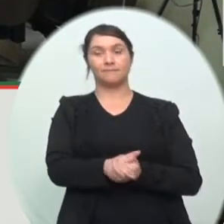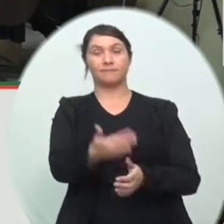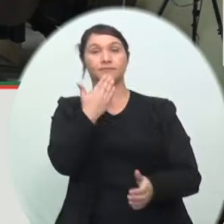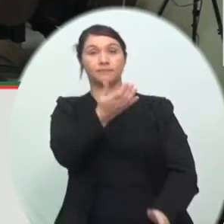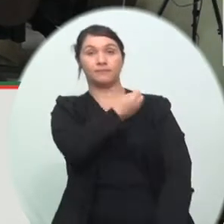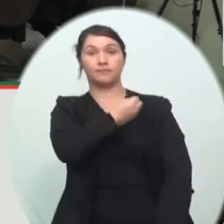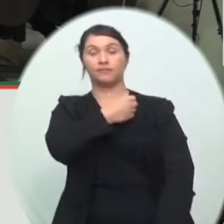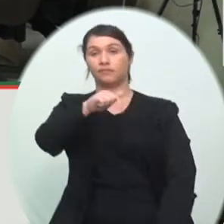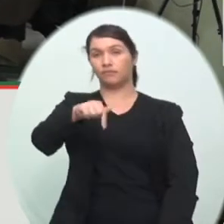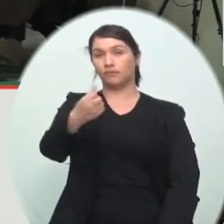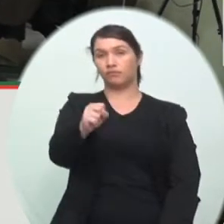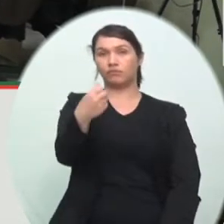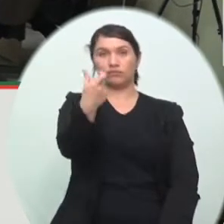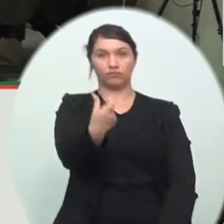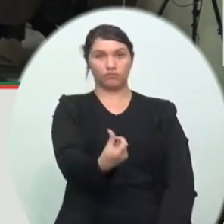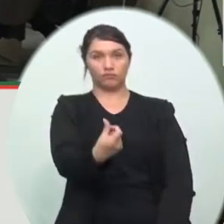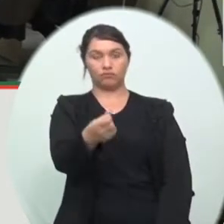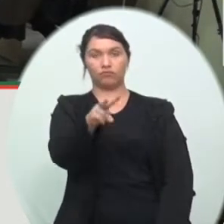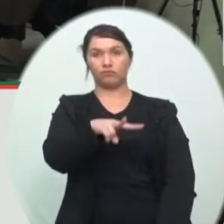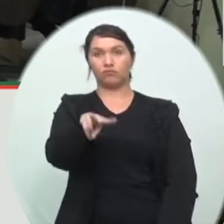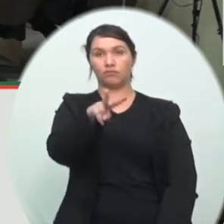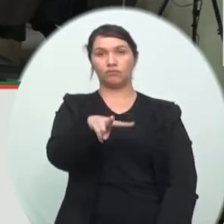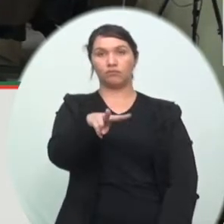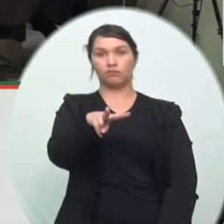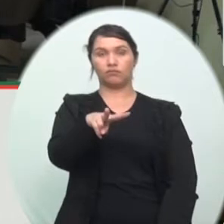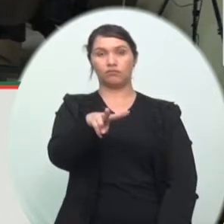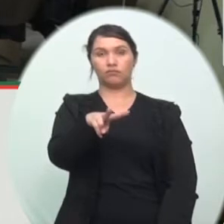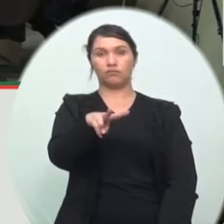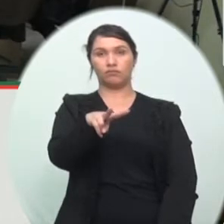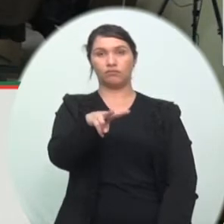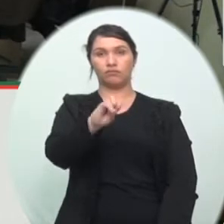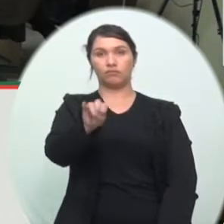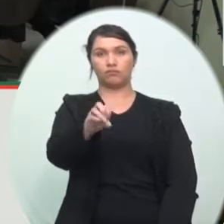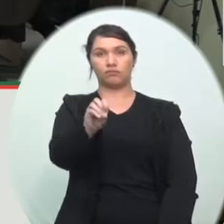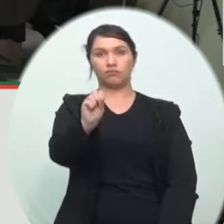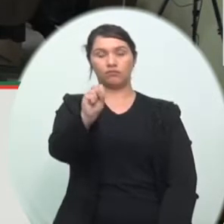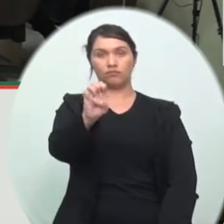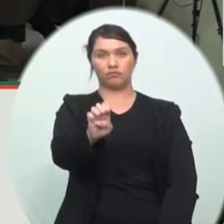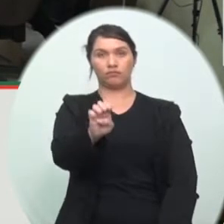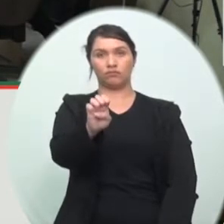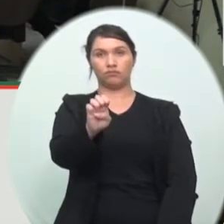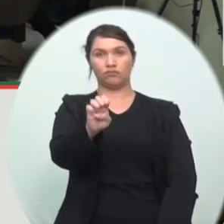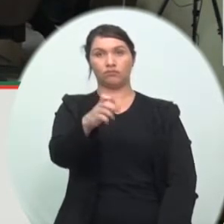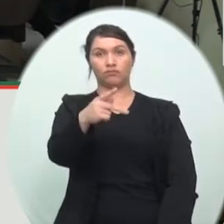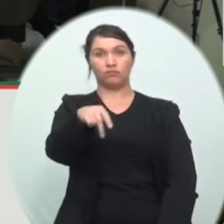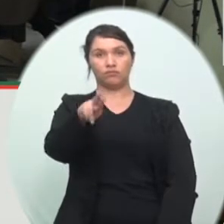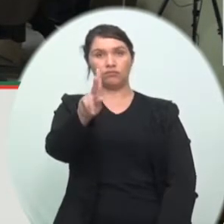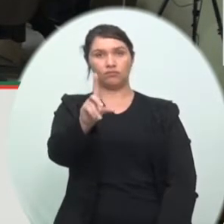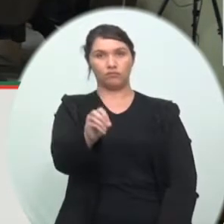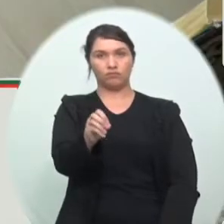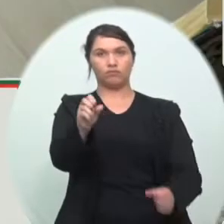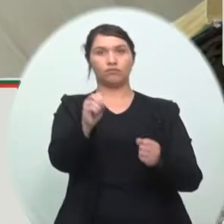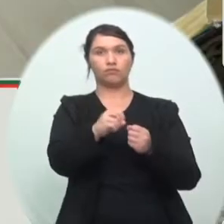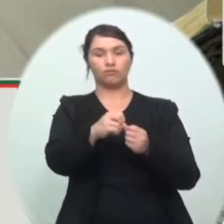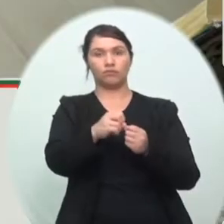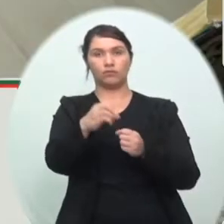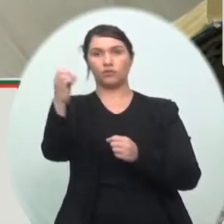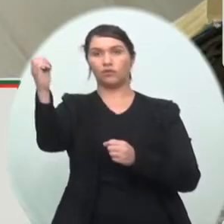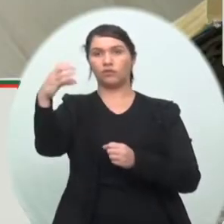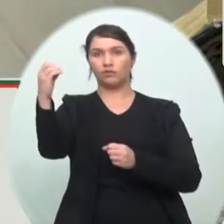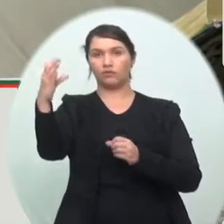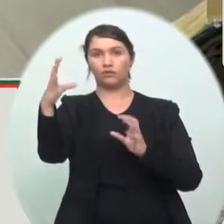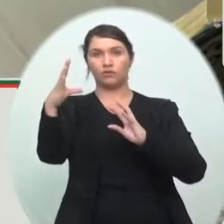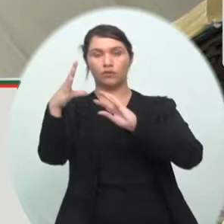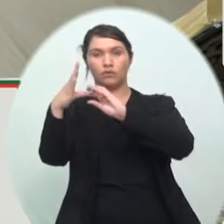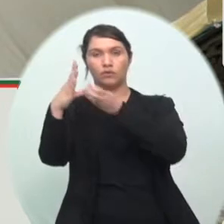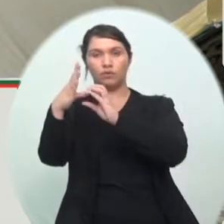Indicação número 786/18, autoria vereador José Paulo Ferrarese. Assunto: melhorias na iluminação pública da rua